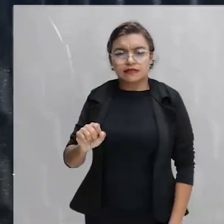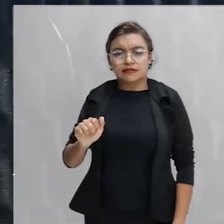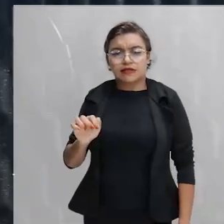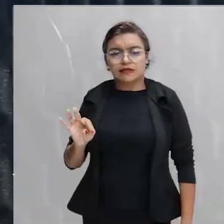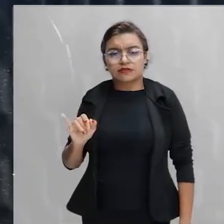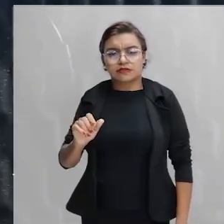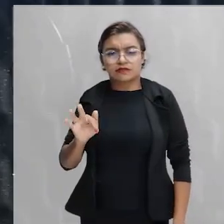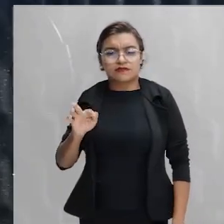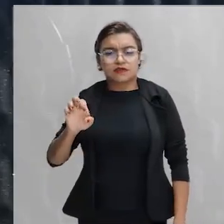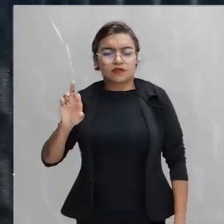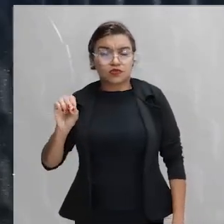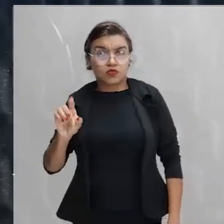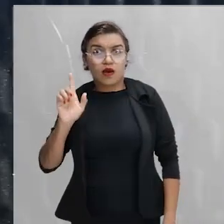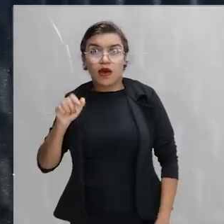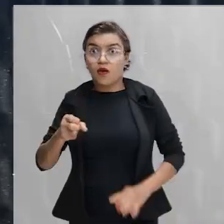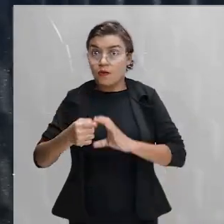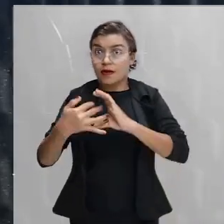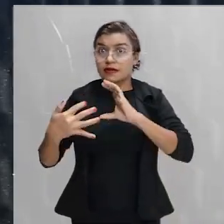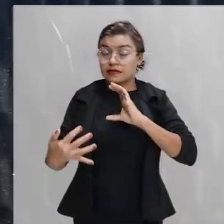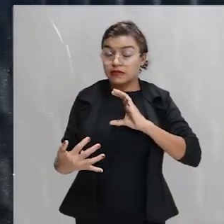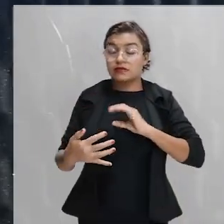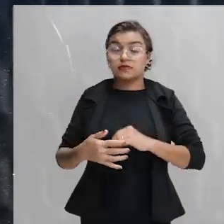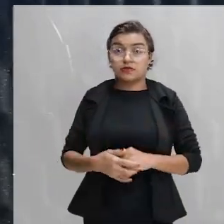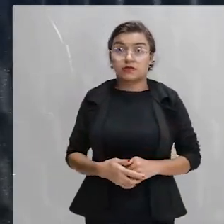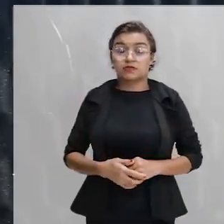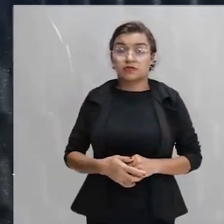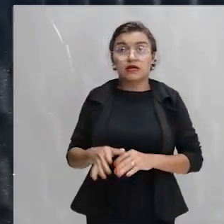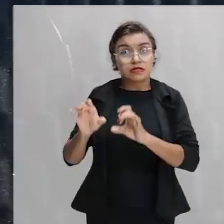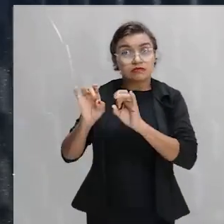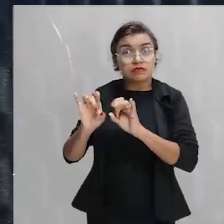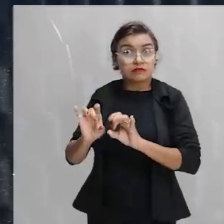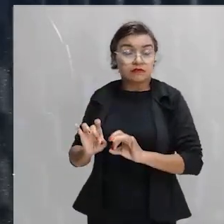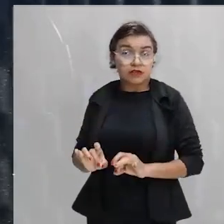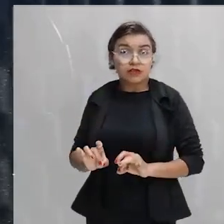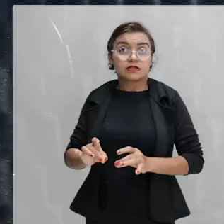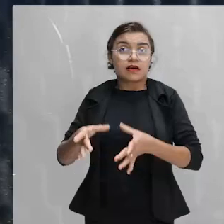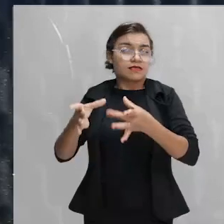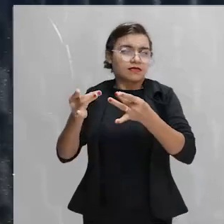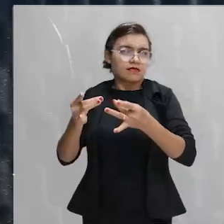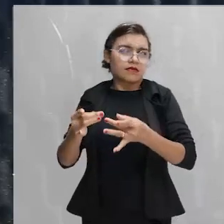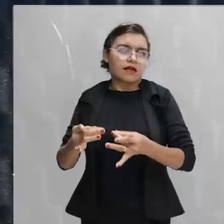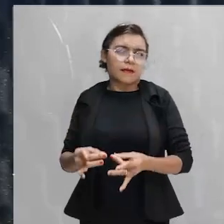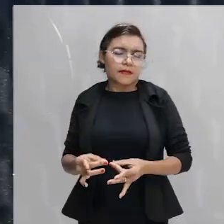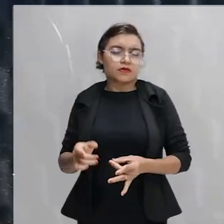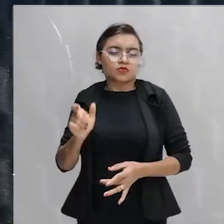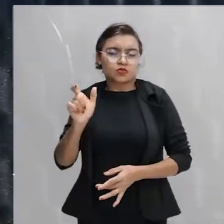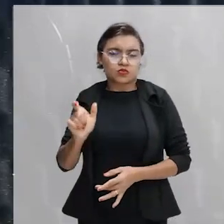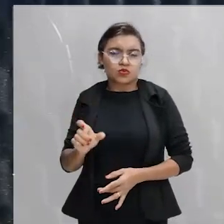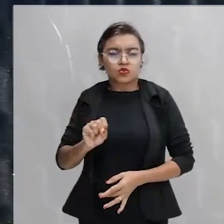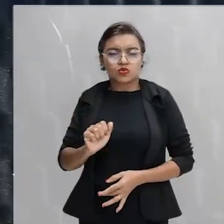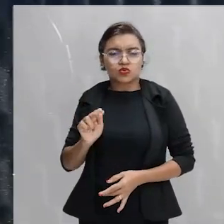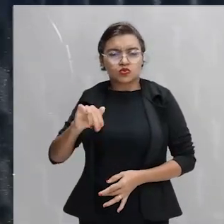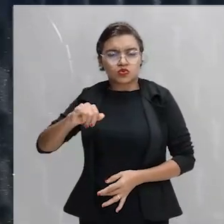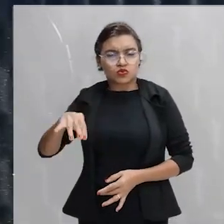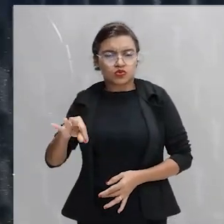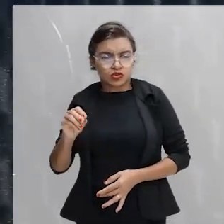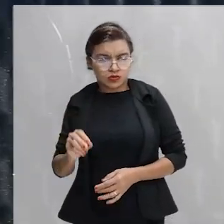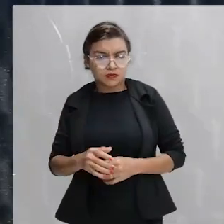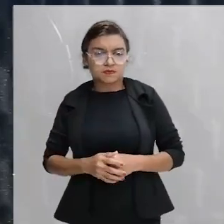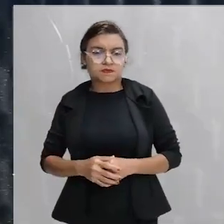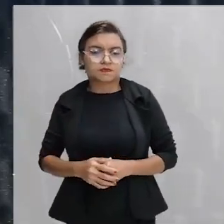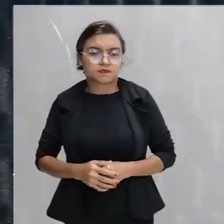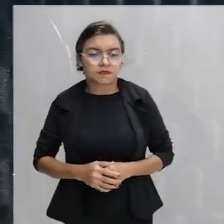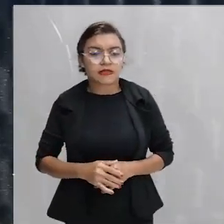um atributo, é uma caracterização, é uma especificação, detalhamento aí desse sujeito. Inferimos, ou seja,